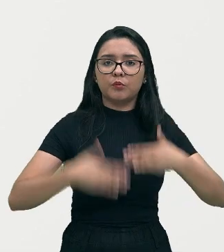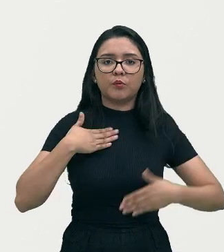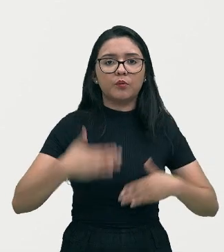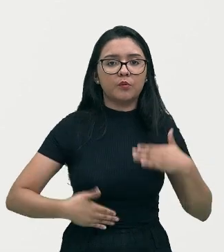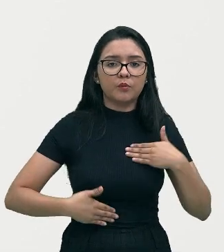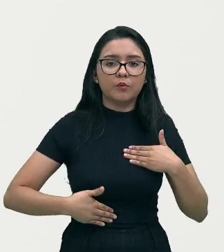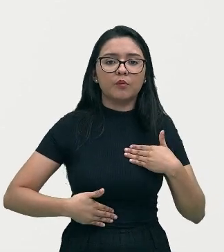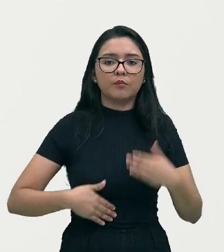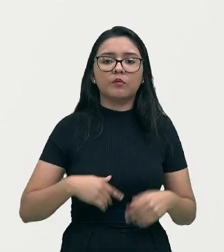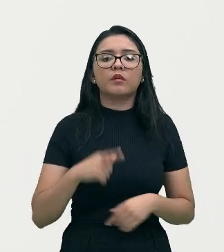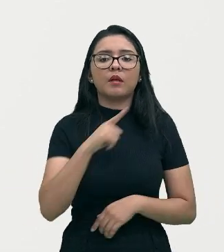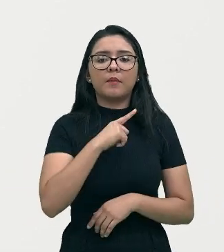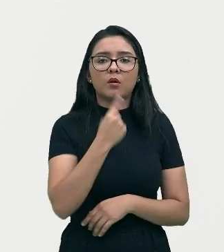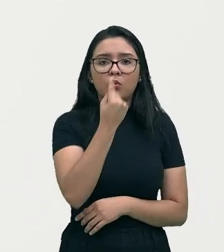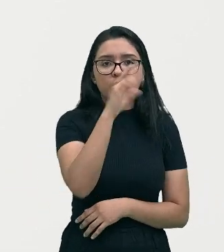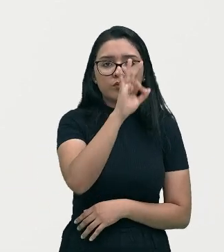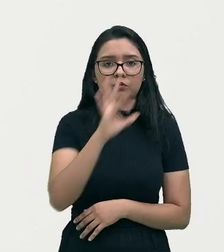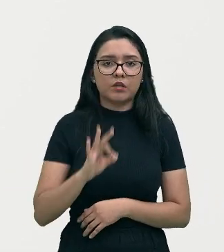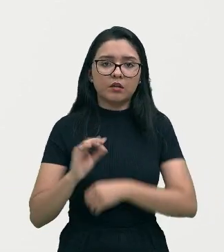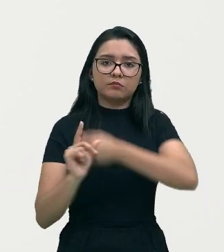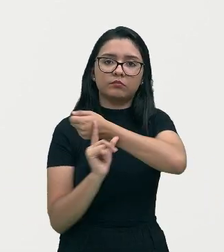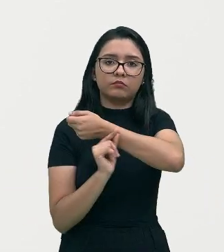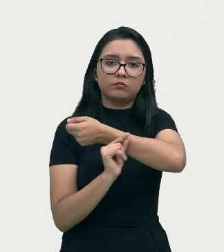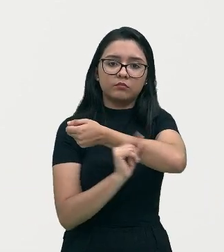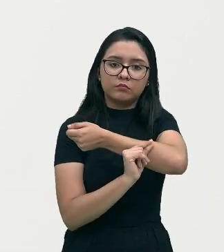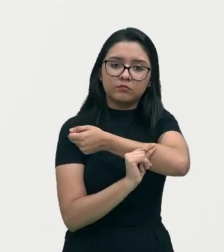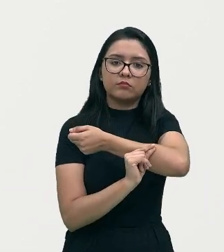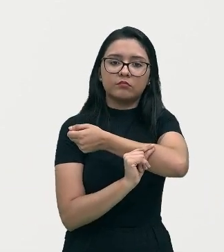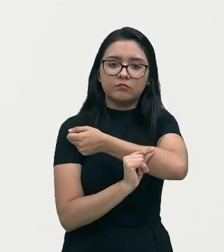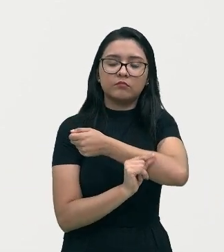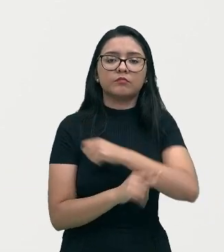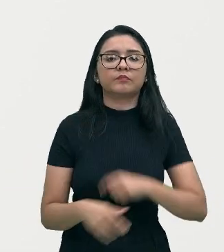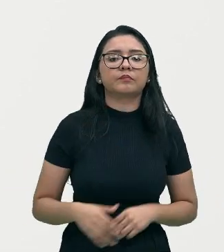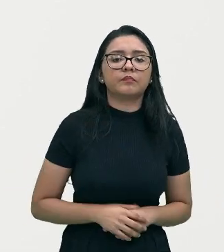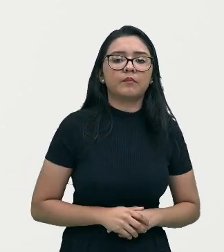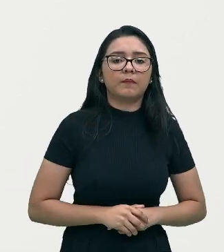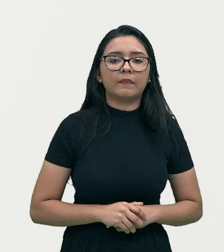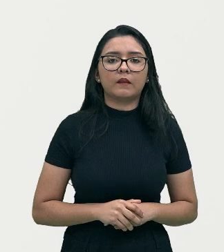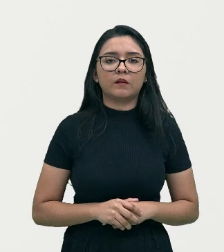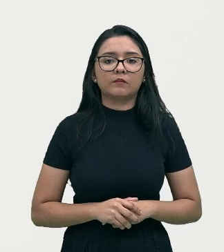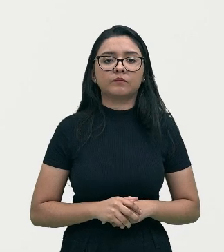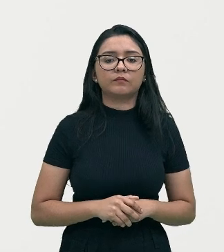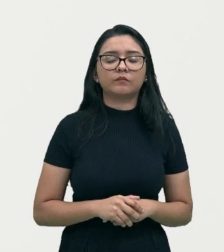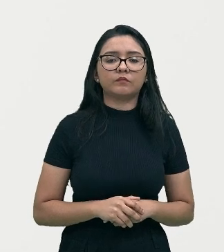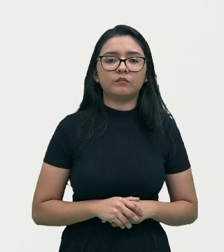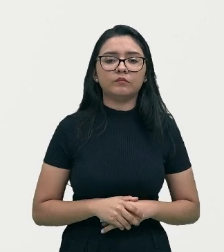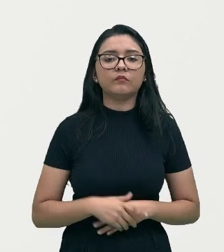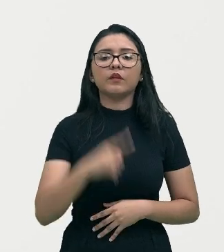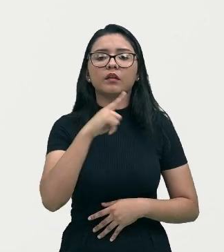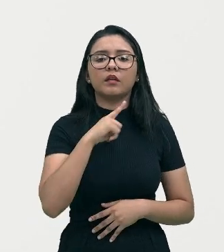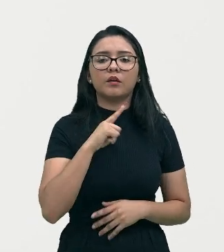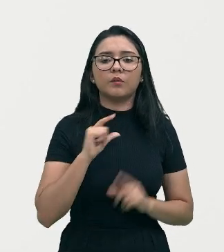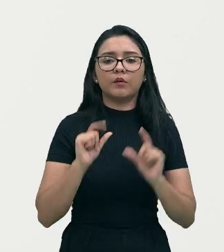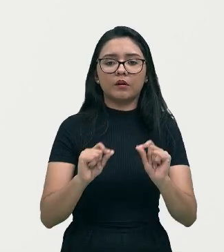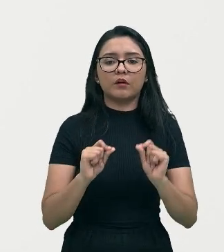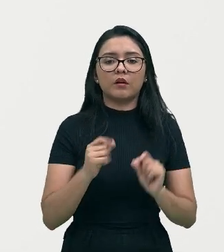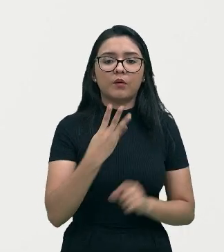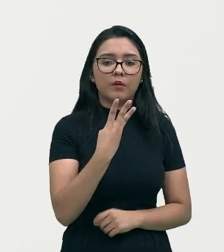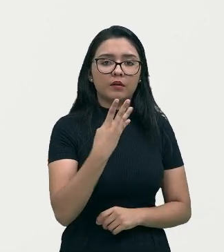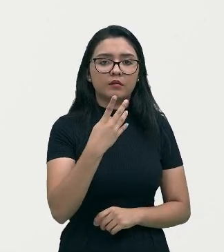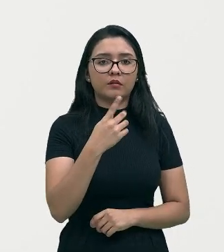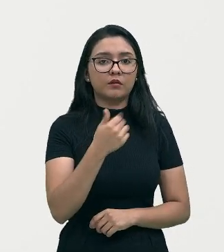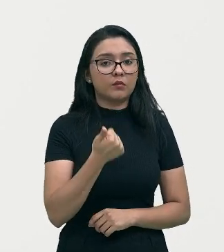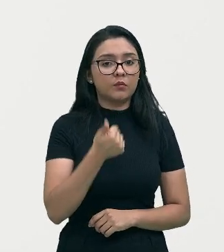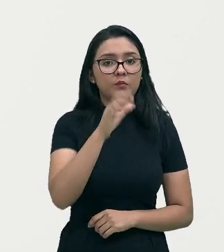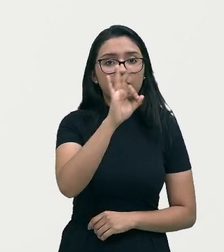1%. E a maior parte aqui, a segunda maior parte, né, depois do plasma, a gente tem os glóbulos vermelhos,